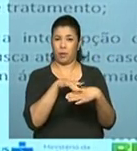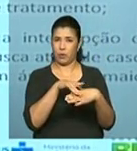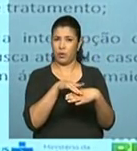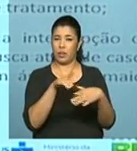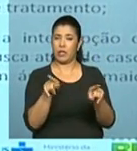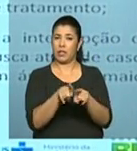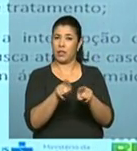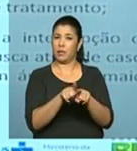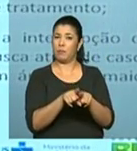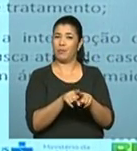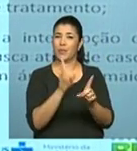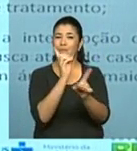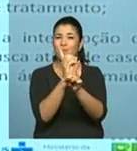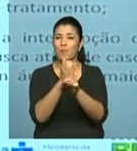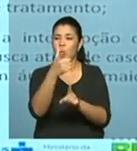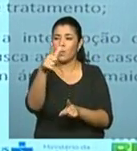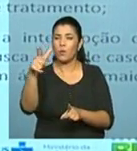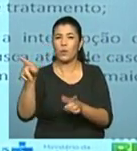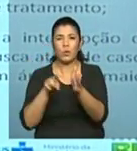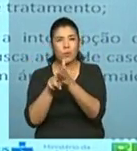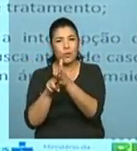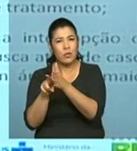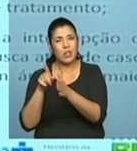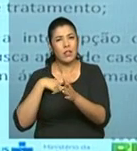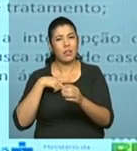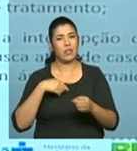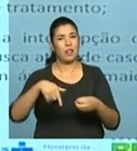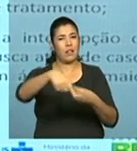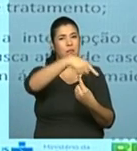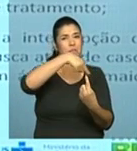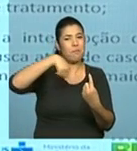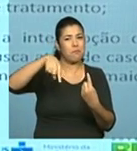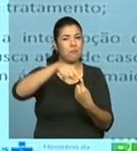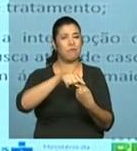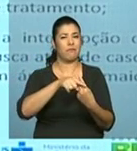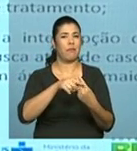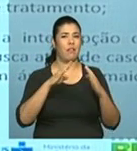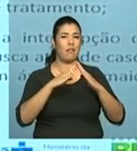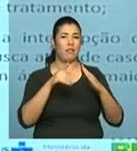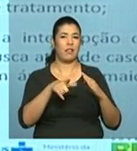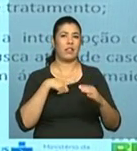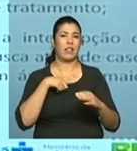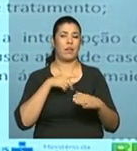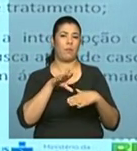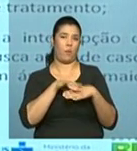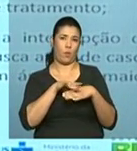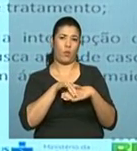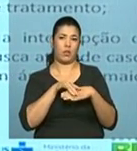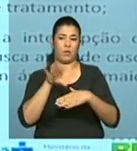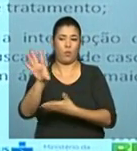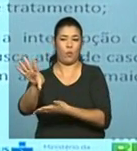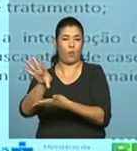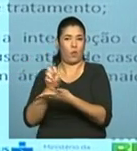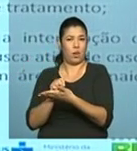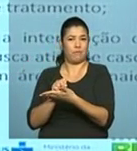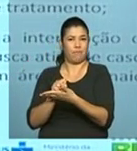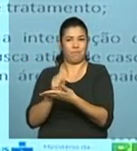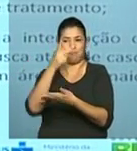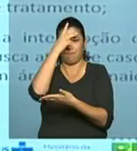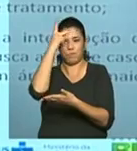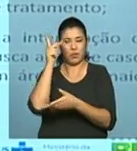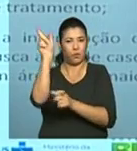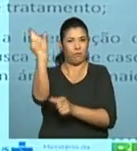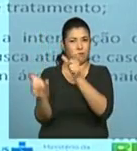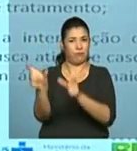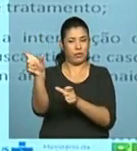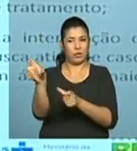descobrir os outros que possivelmente estão ao redor dele. É uma doença transmissível de pessoa para pessoa, a transmissão se dá